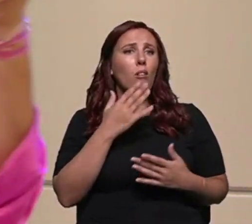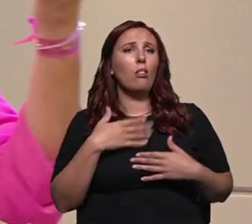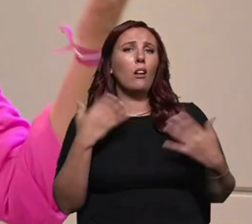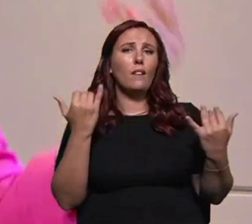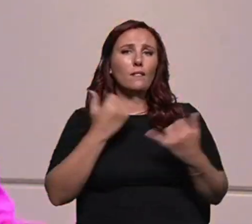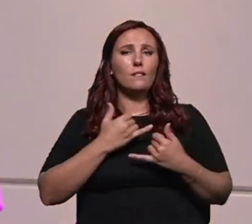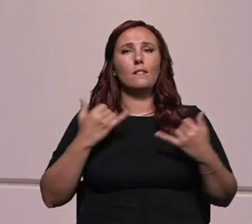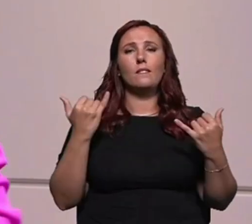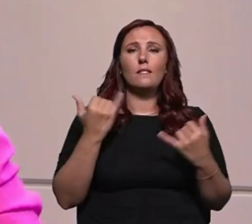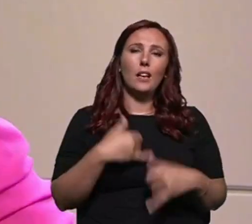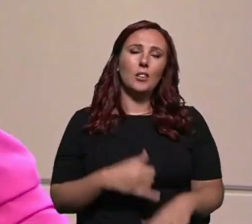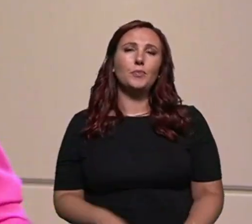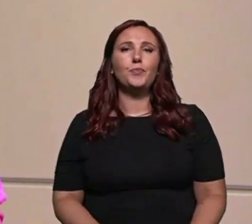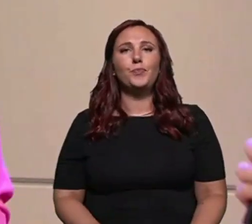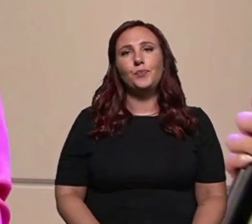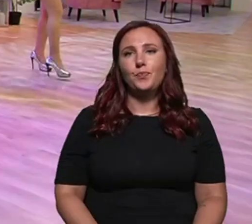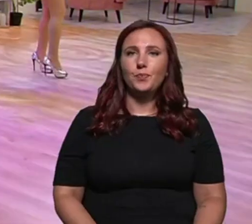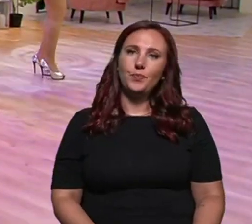feliz